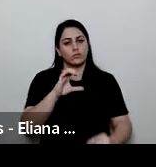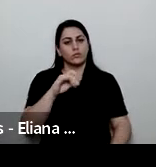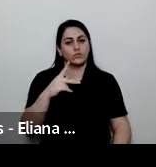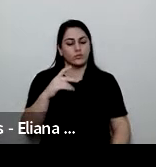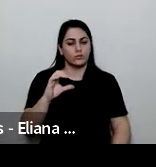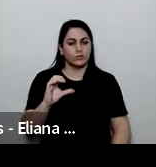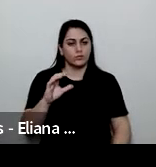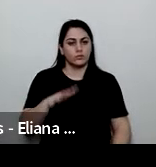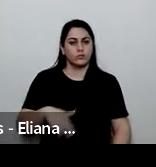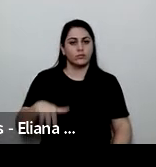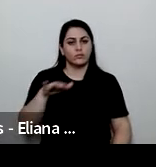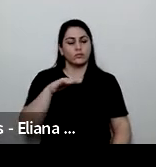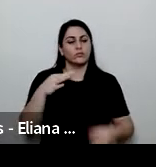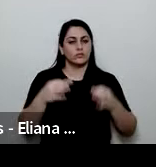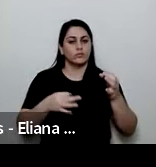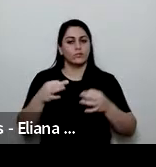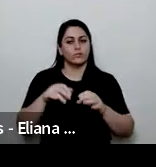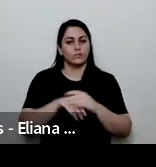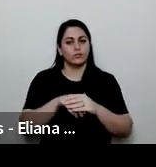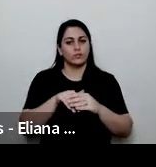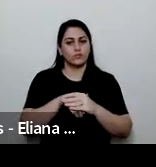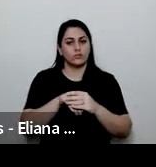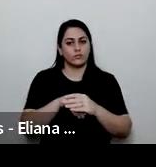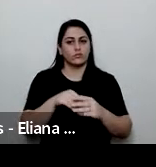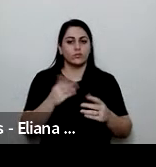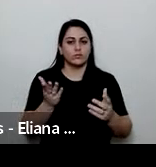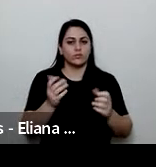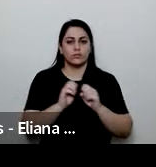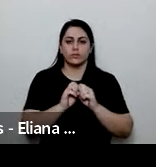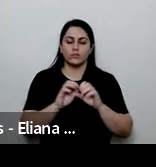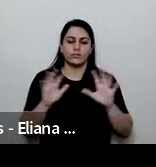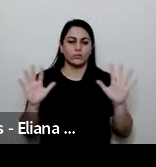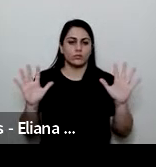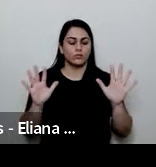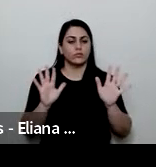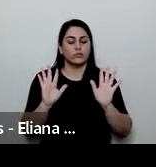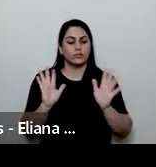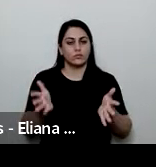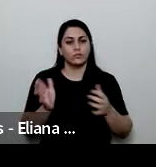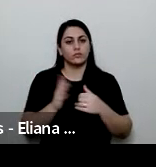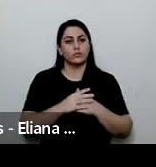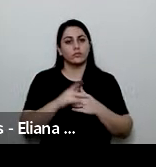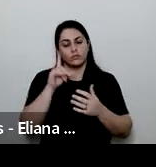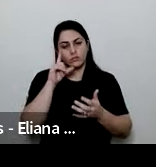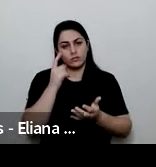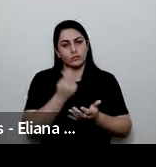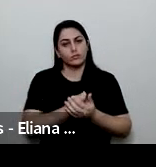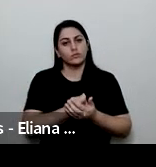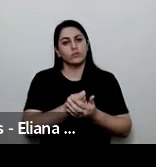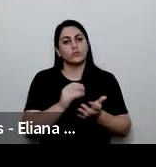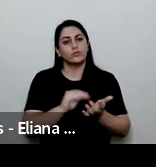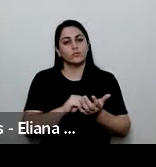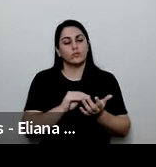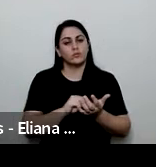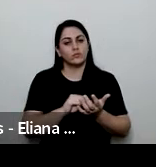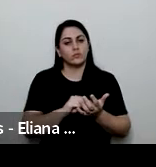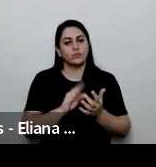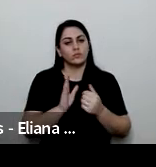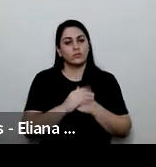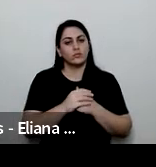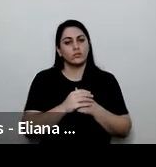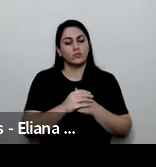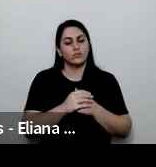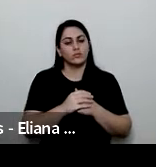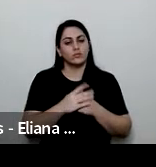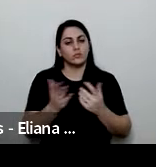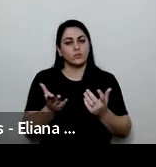no âmbito da Justiça Eleitoral ela é é clarividente o decisões autores os em caráter definitivo proferidas nos feitos